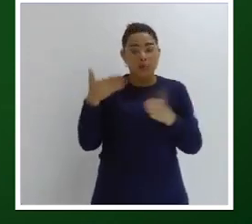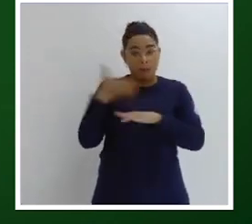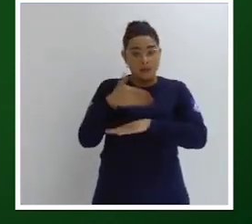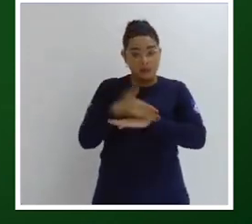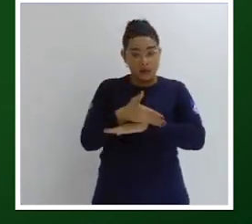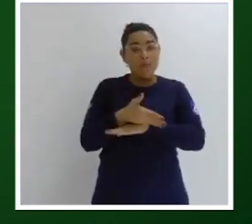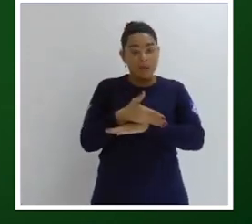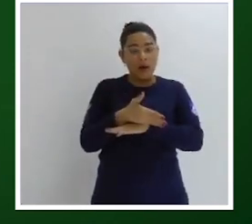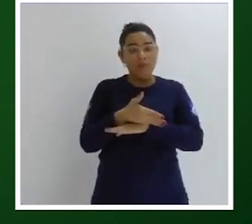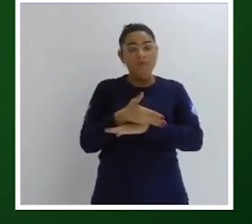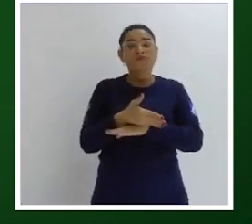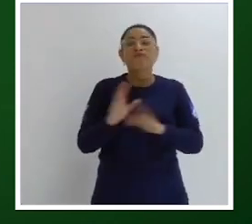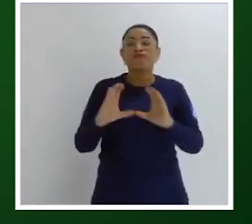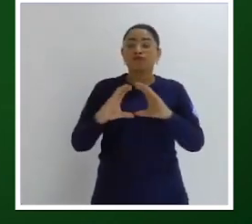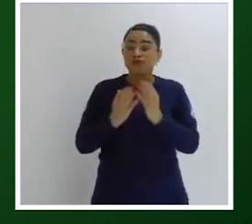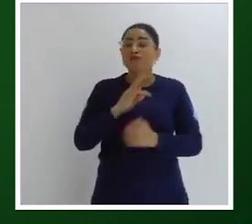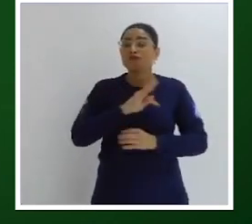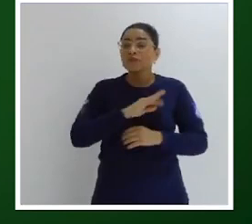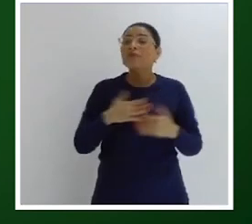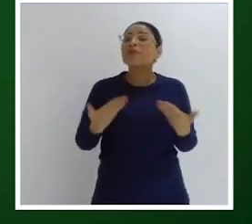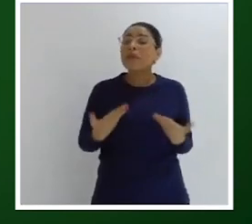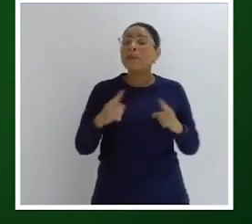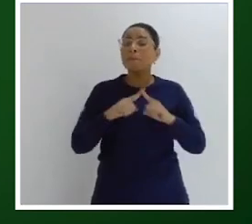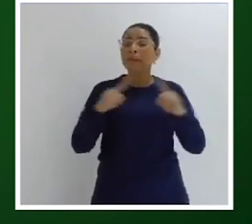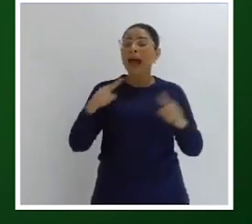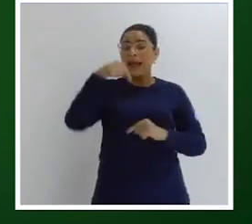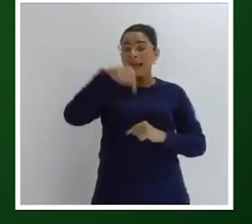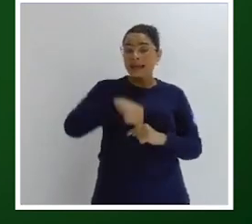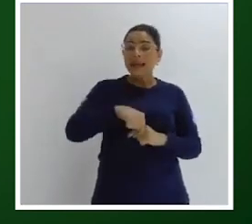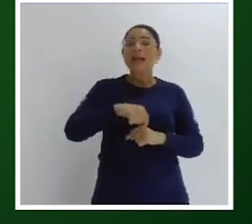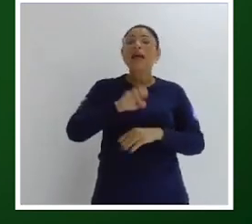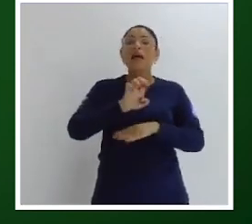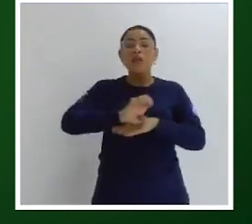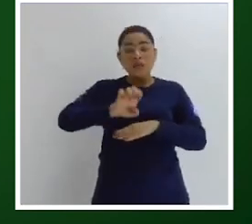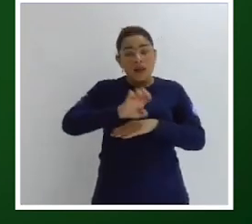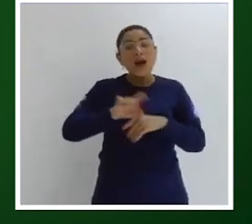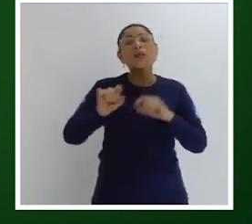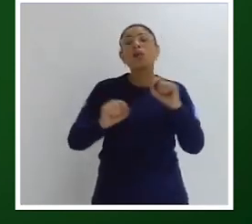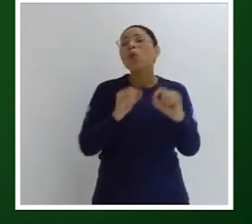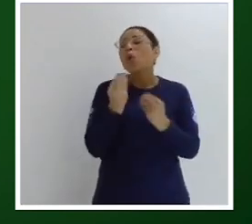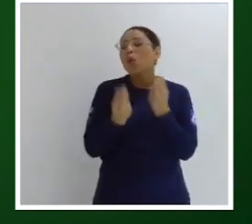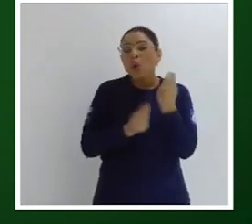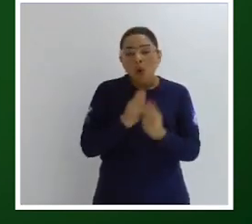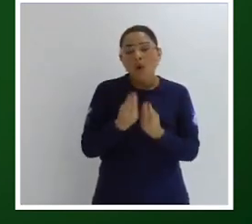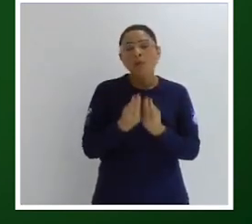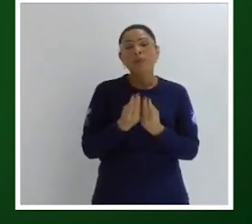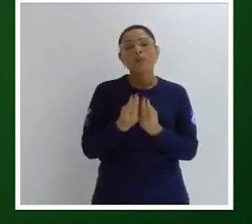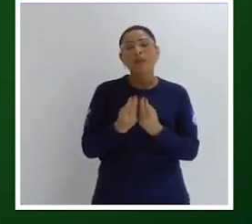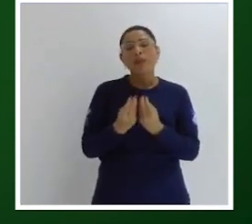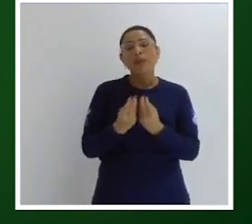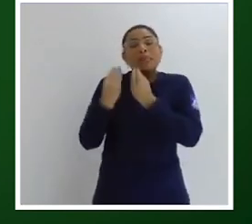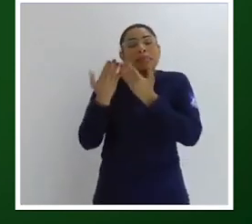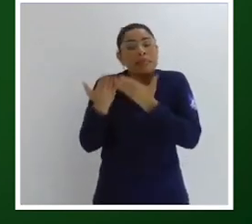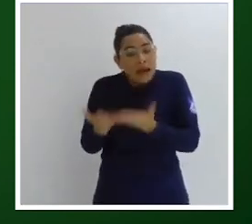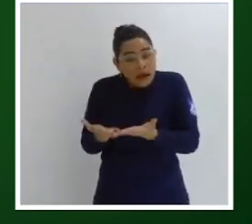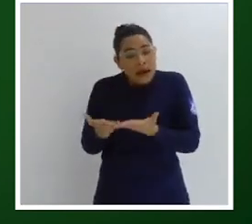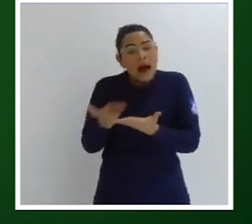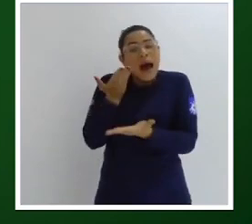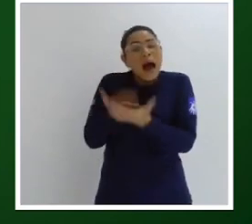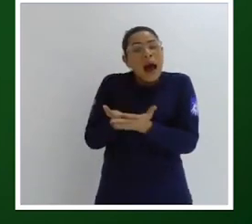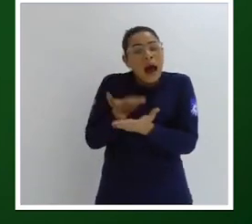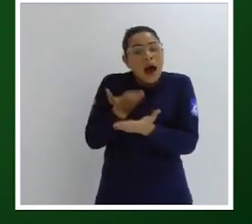na rede estadual nós não podemos ainda atribuir aula para um professor especialista